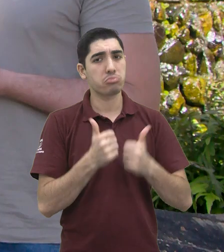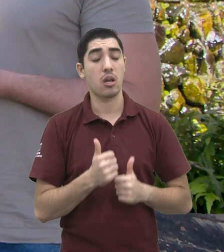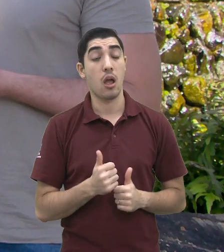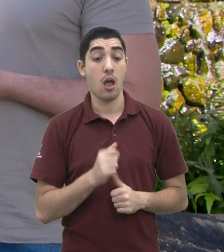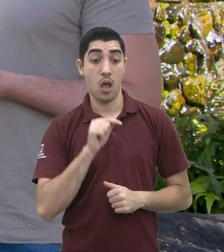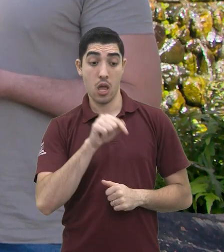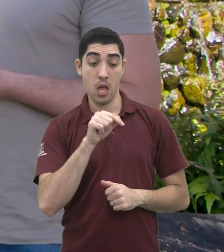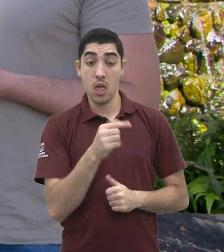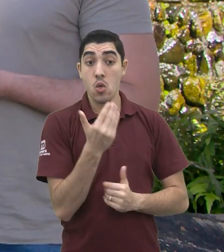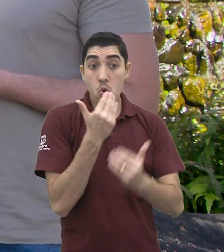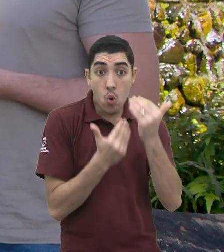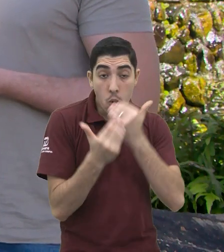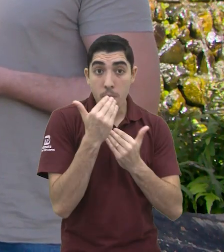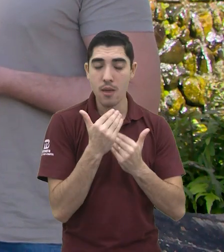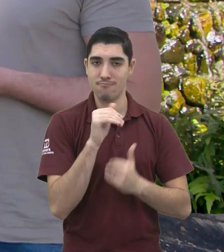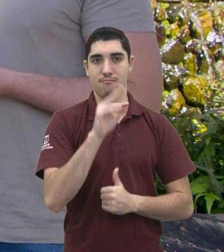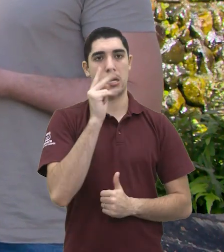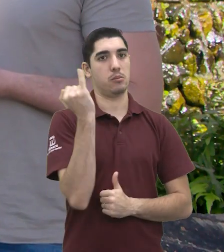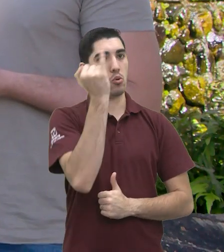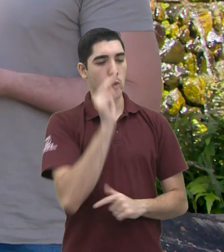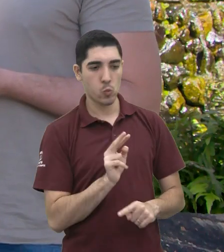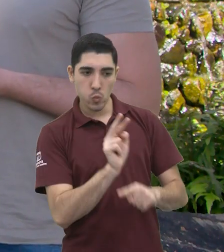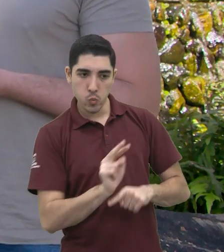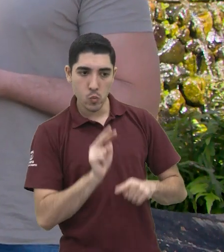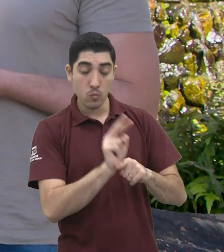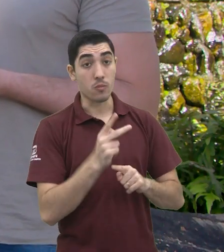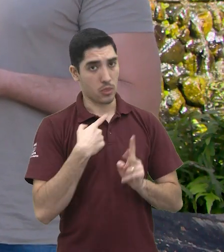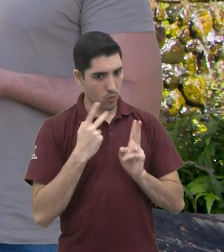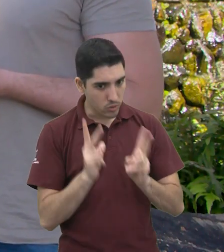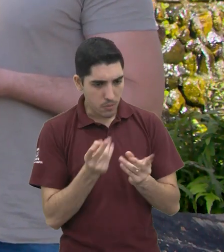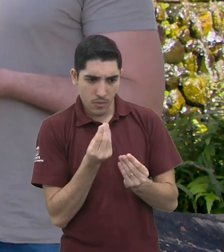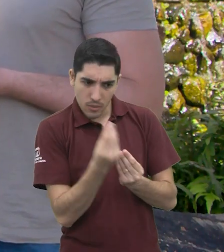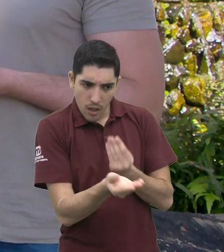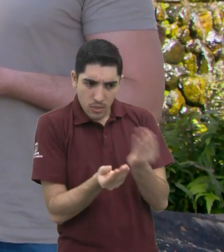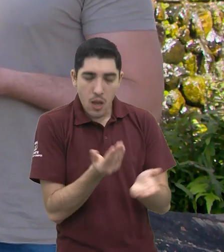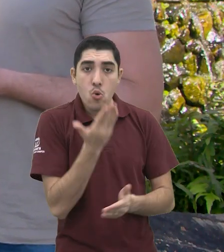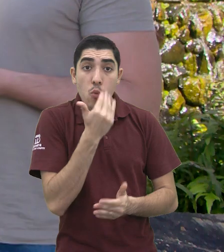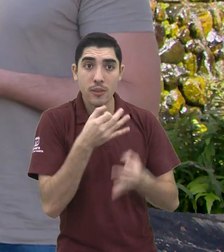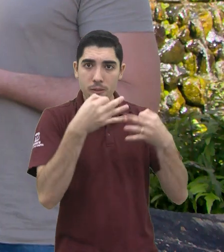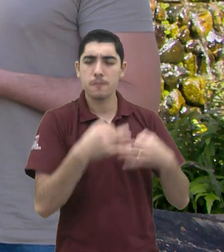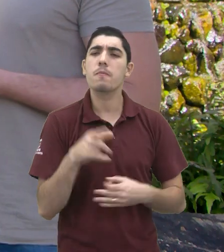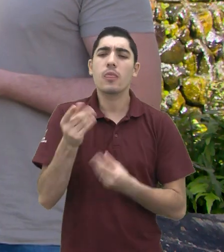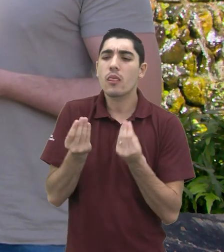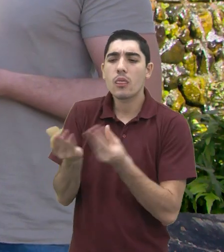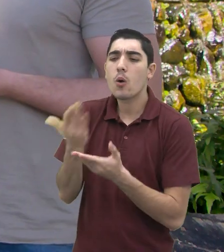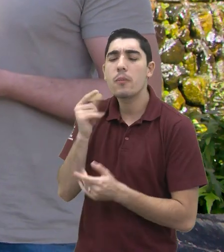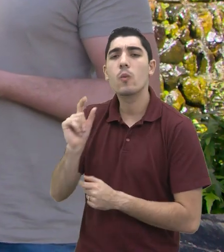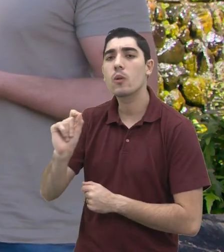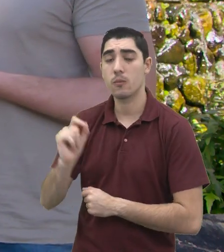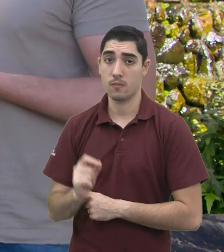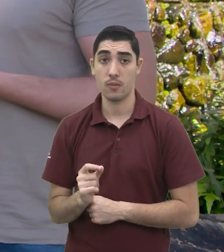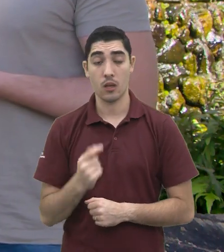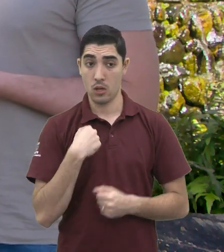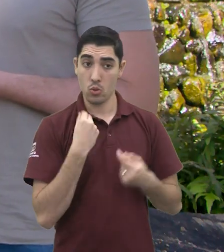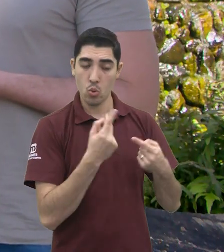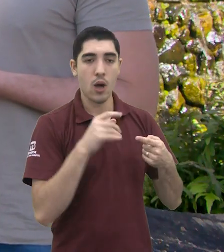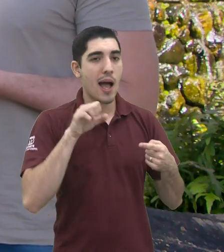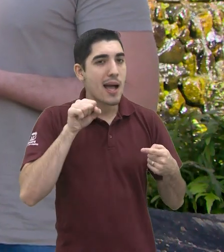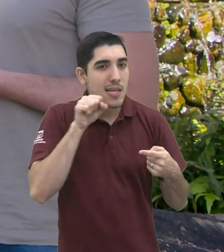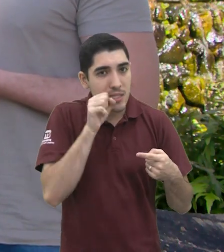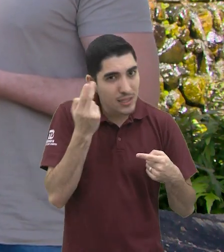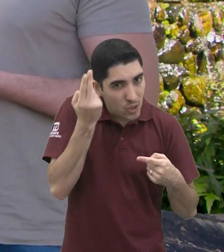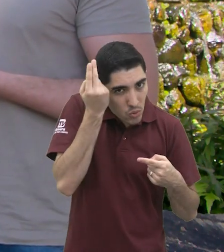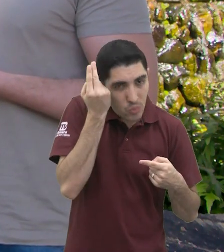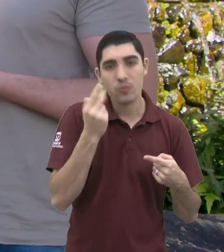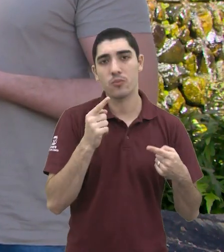nem a alimentação deles eu acho que é a parte mais importante. Então eu tenho uma dieta bem balanceadinha para eles. Você oferece o quê? Às vezes eu